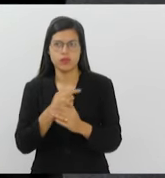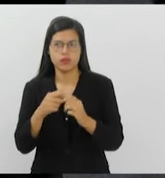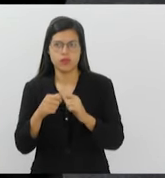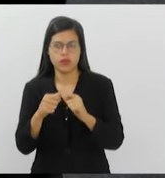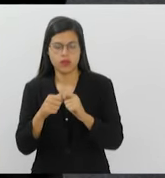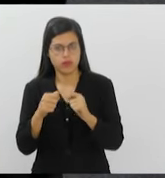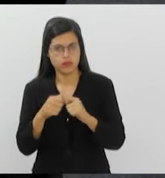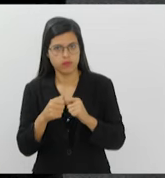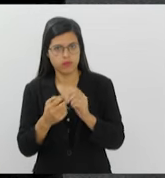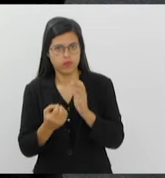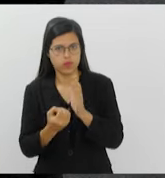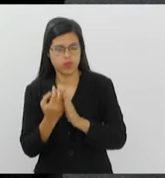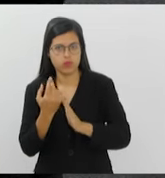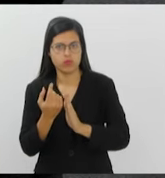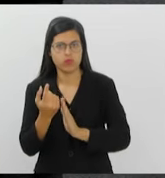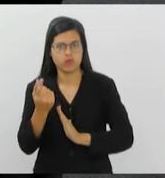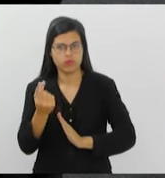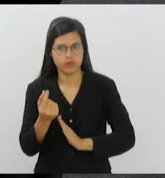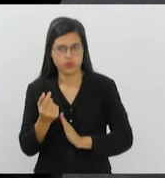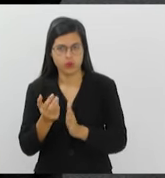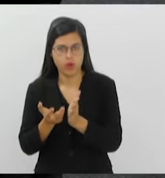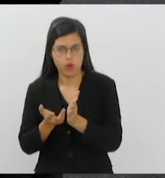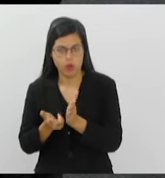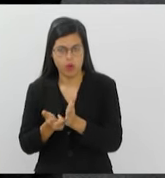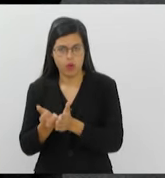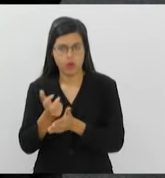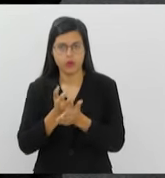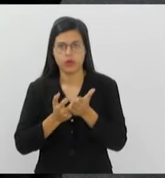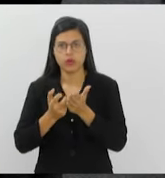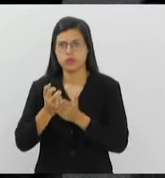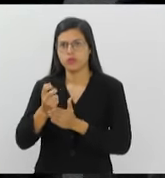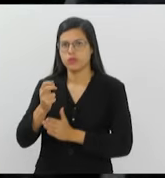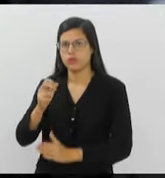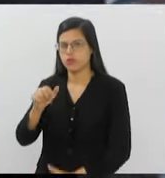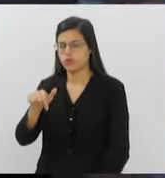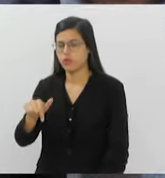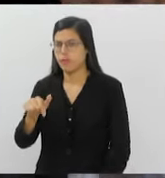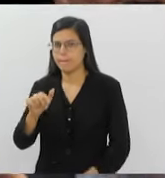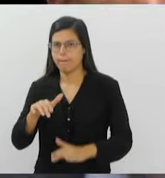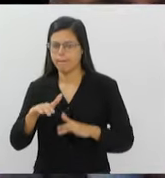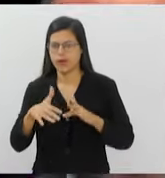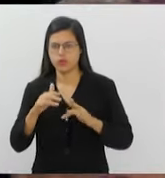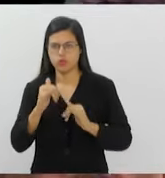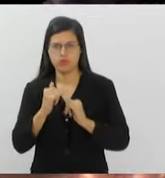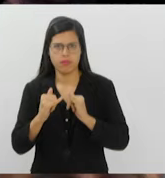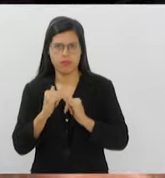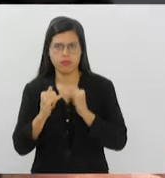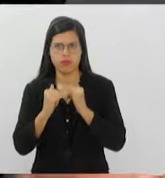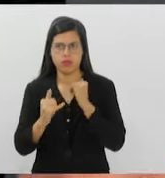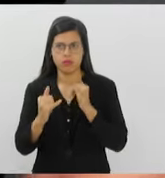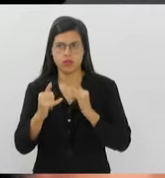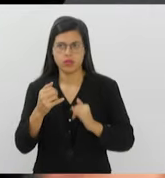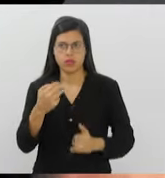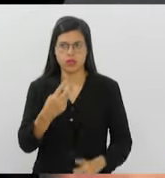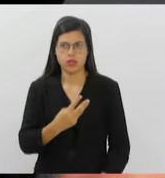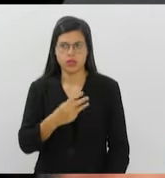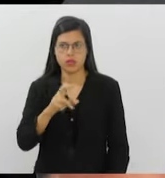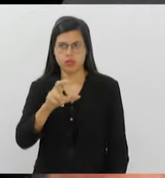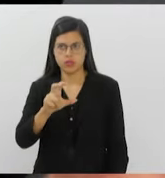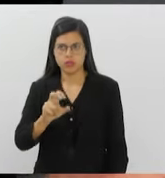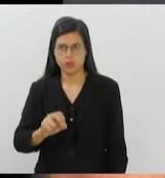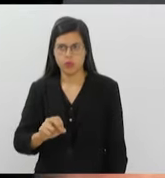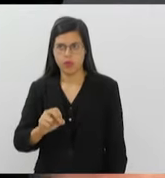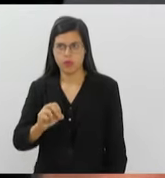receita extra de royalties participações especiais de aproximadamente 350